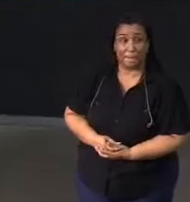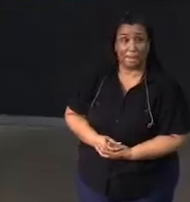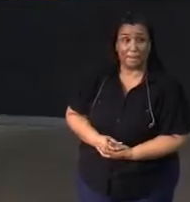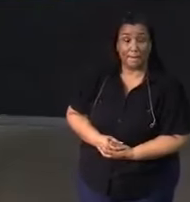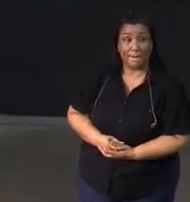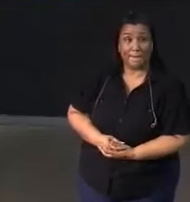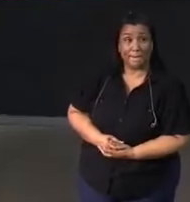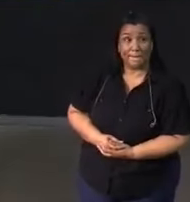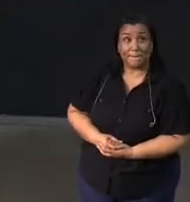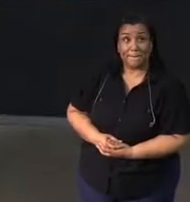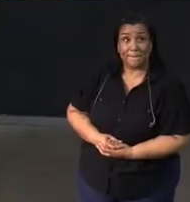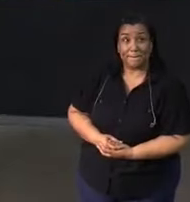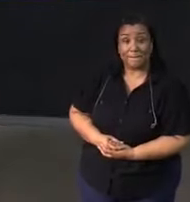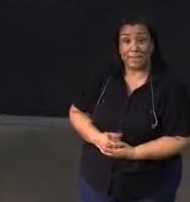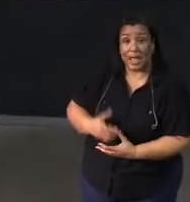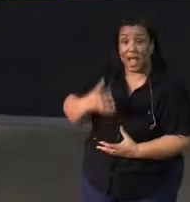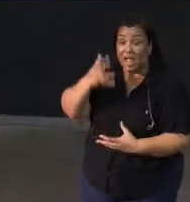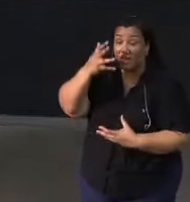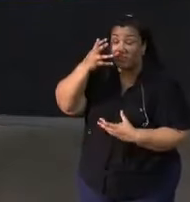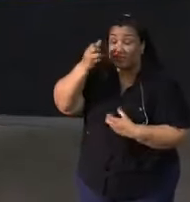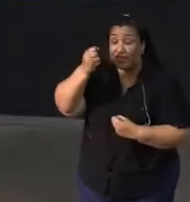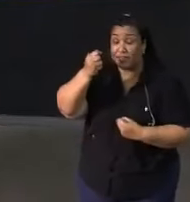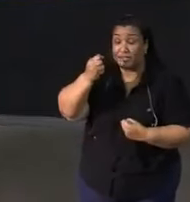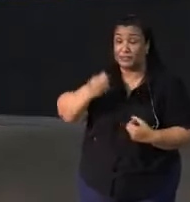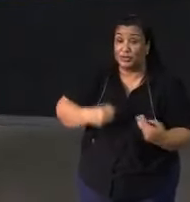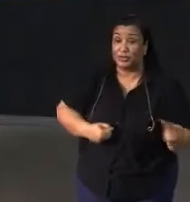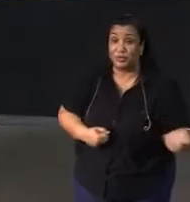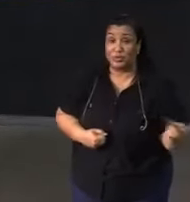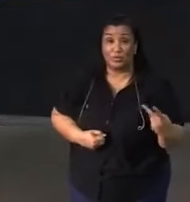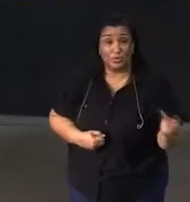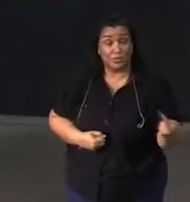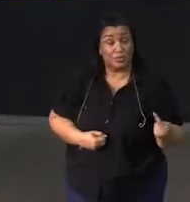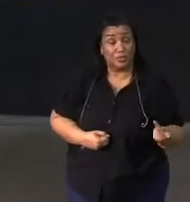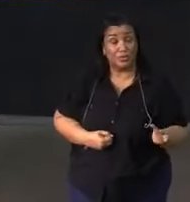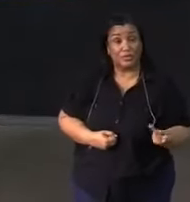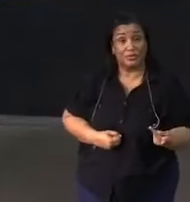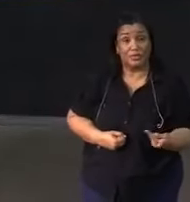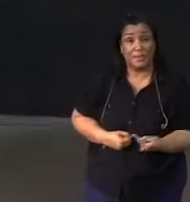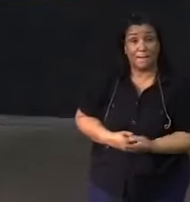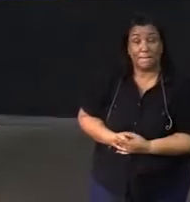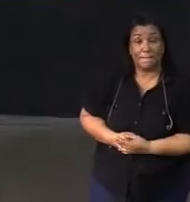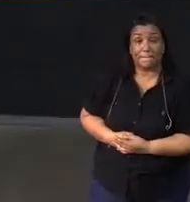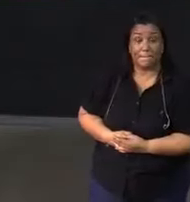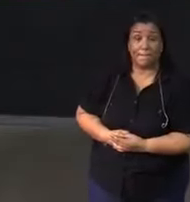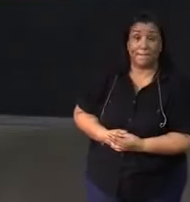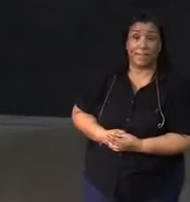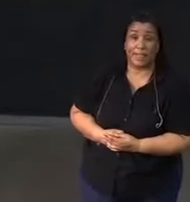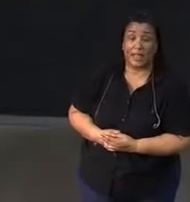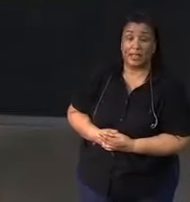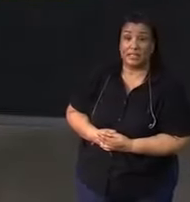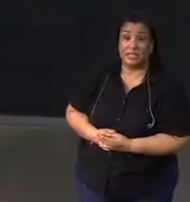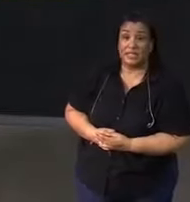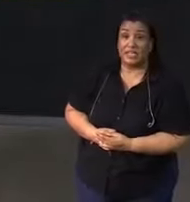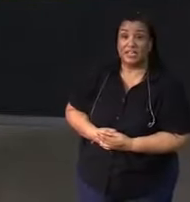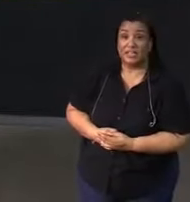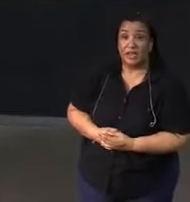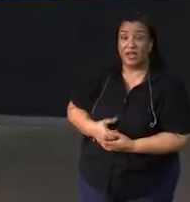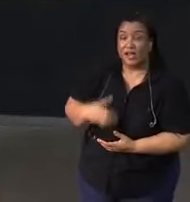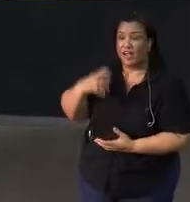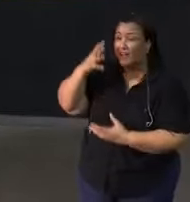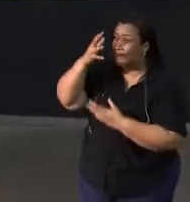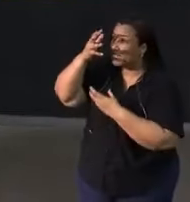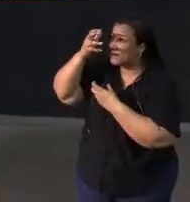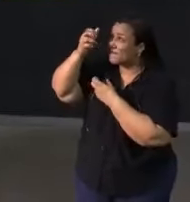A fé desses meninos é uma fé que sabia trilhar os caminhos que